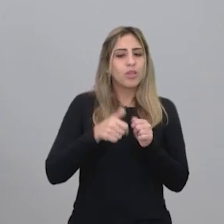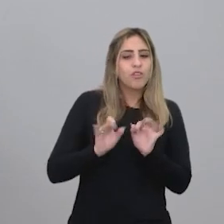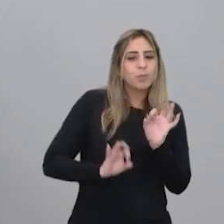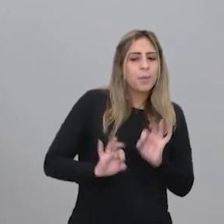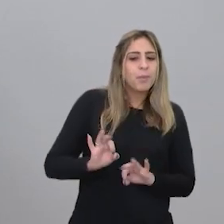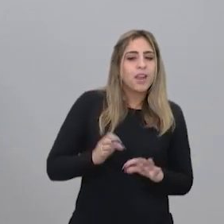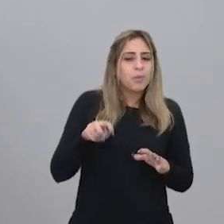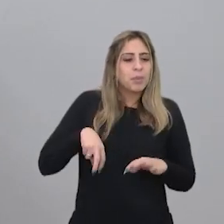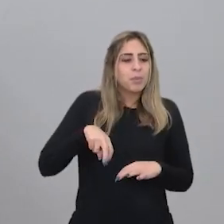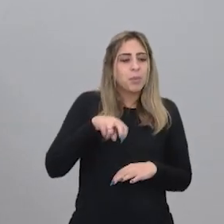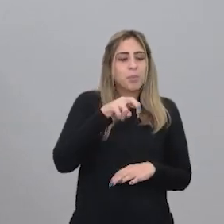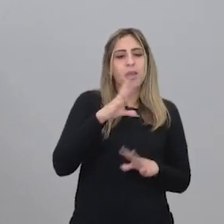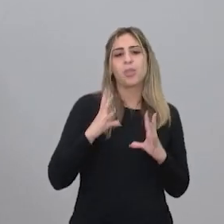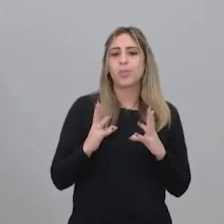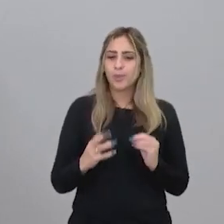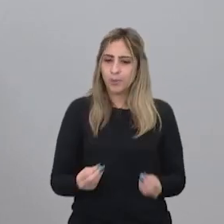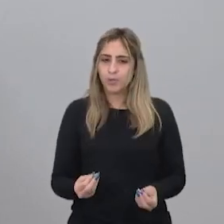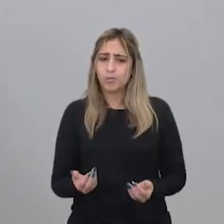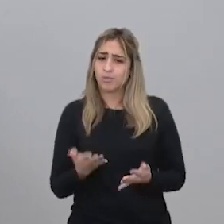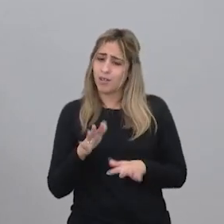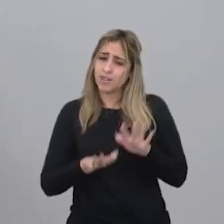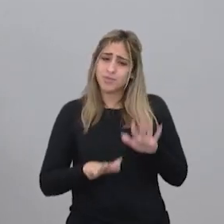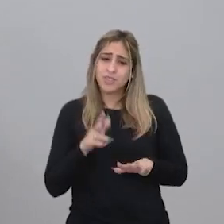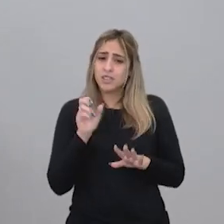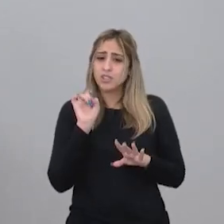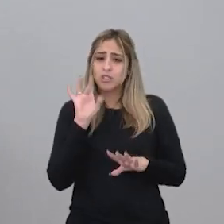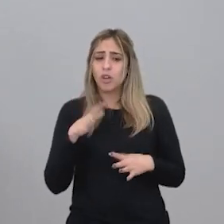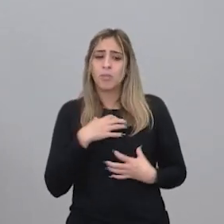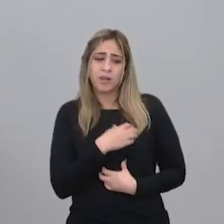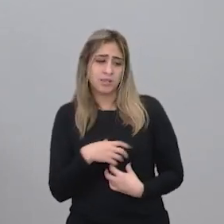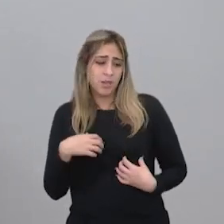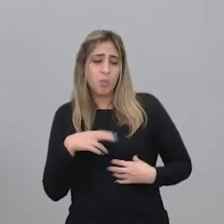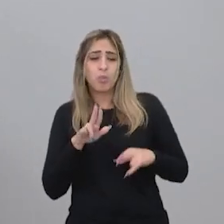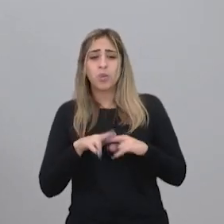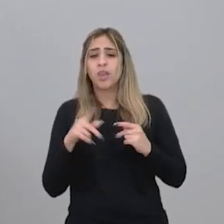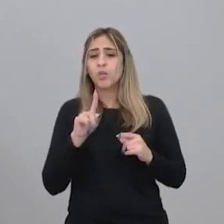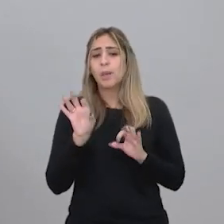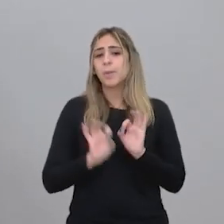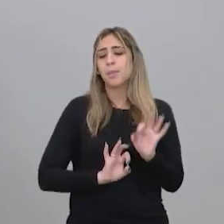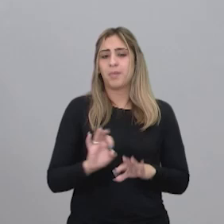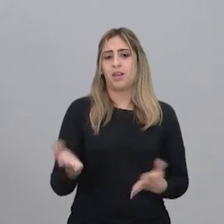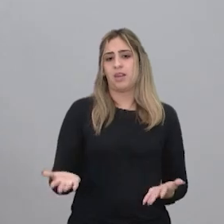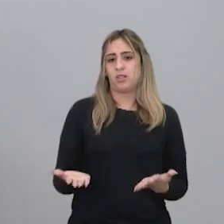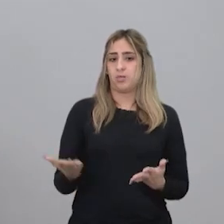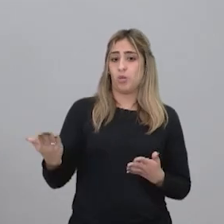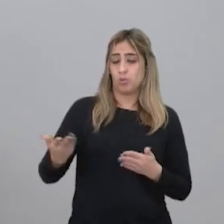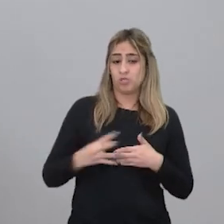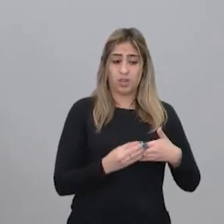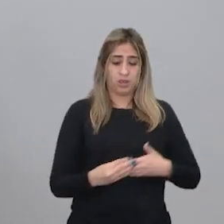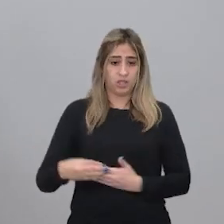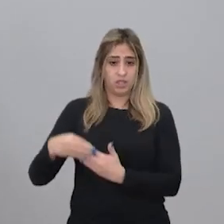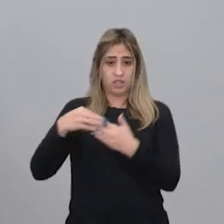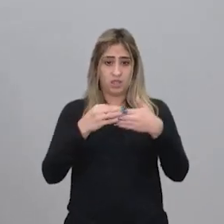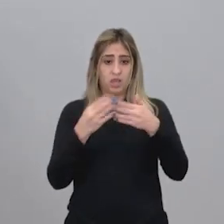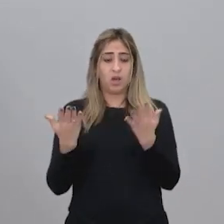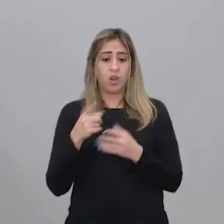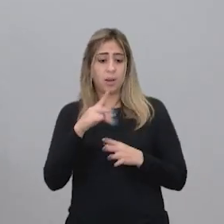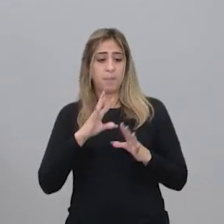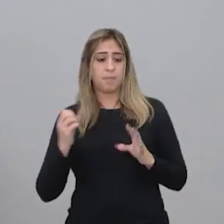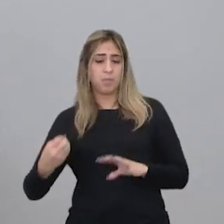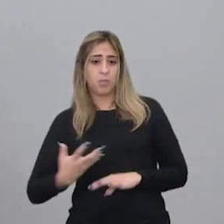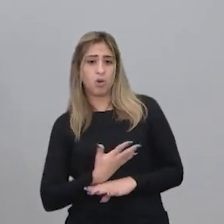preparado para aquilo que você estava fazendo? E hoje tem muita gente que não é guia, agora com essa moda de